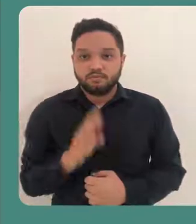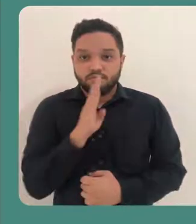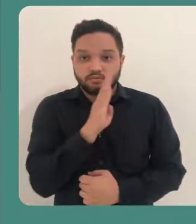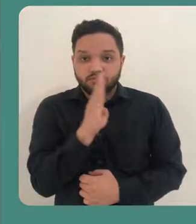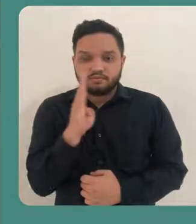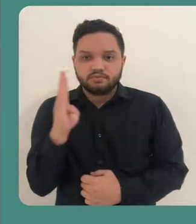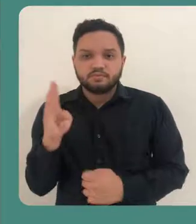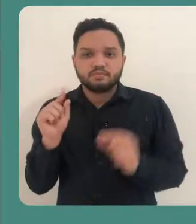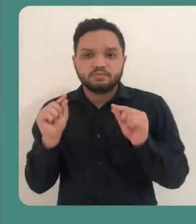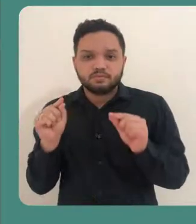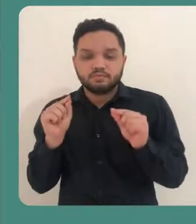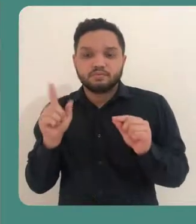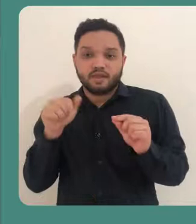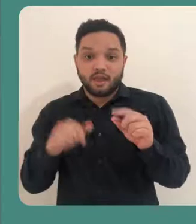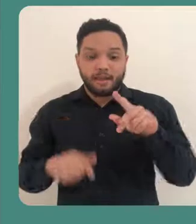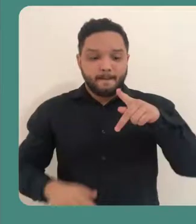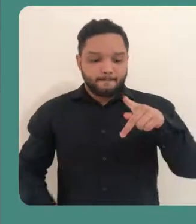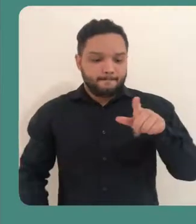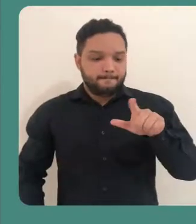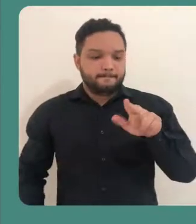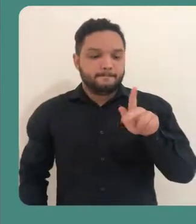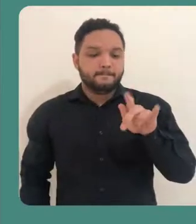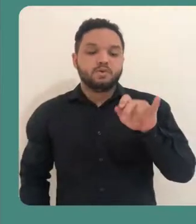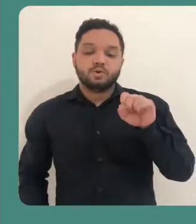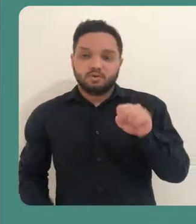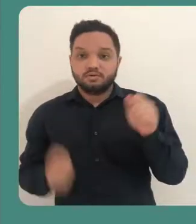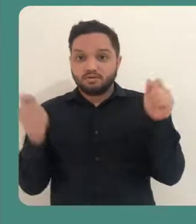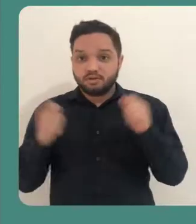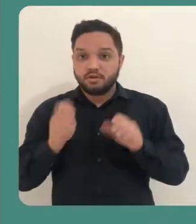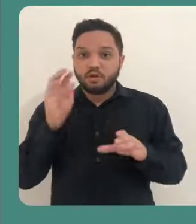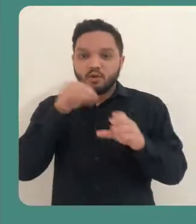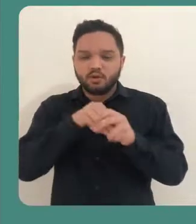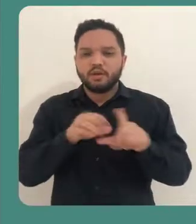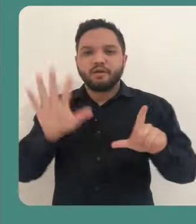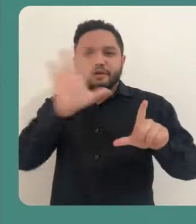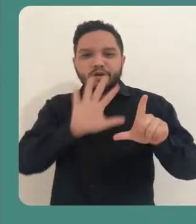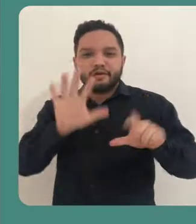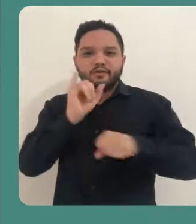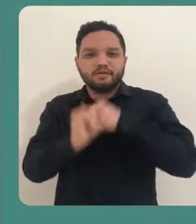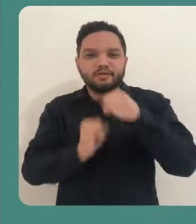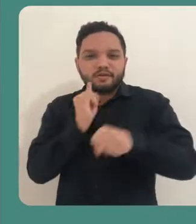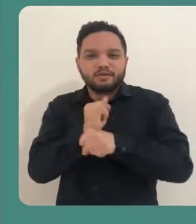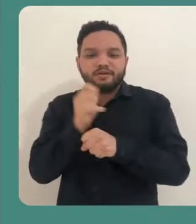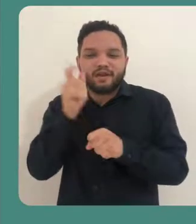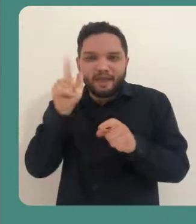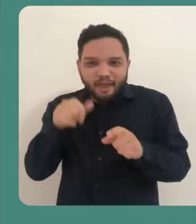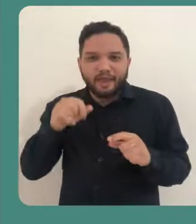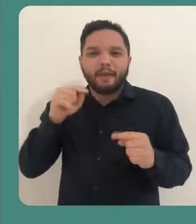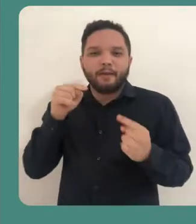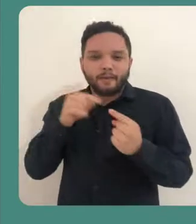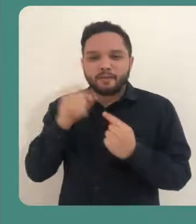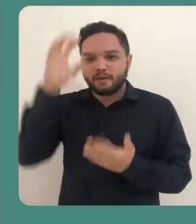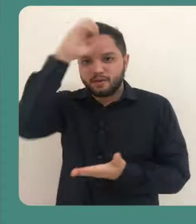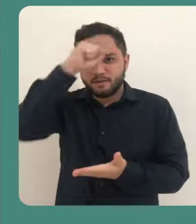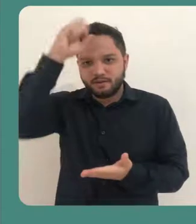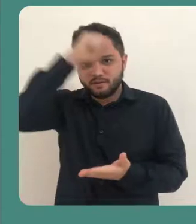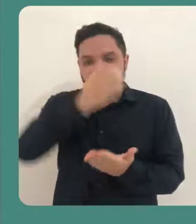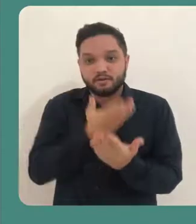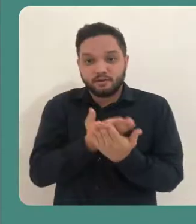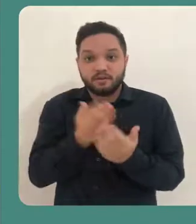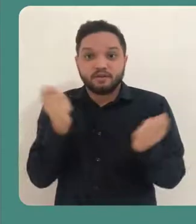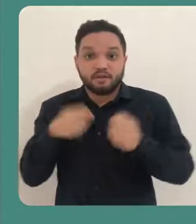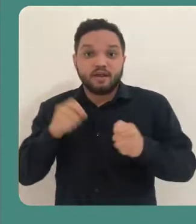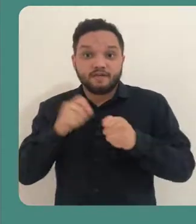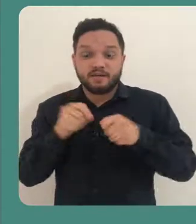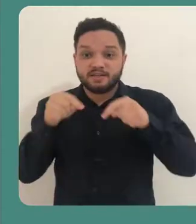oq botton é um plugin instalado em ambientes virtuais de aprendizagem e permite a criação